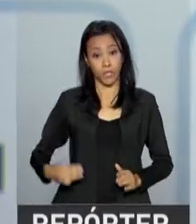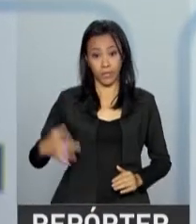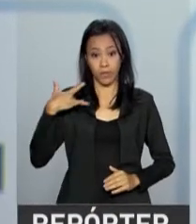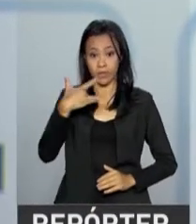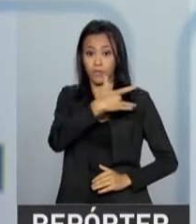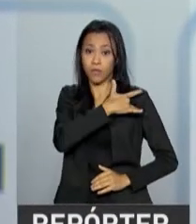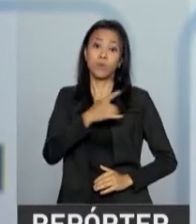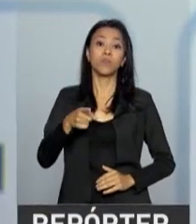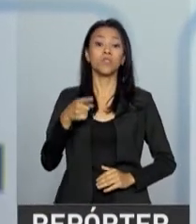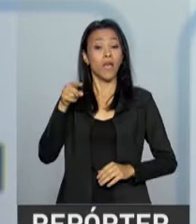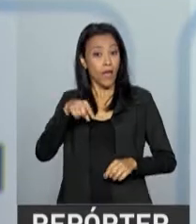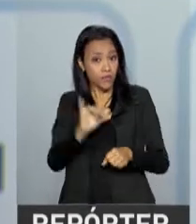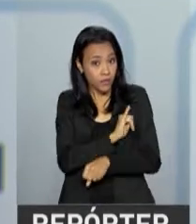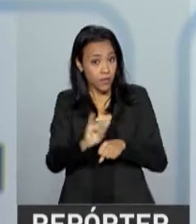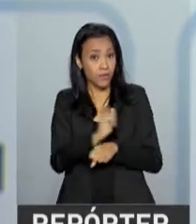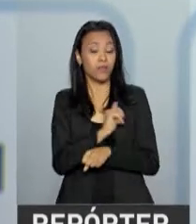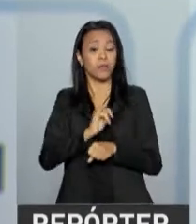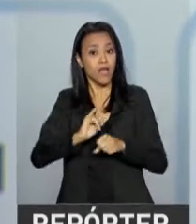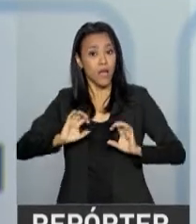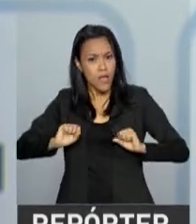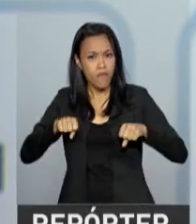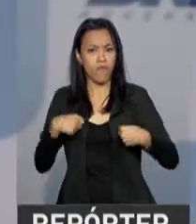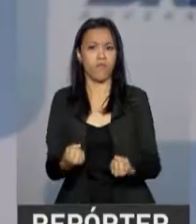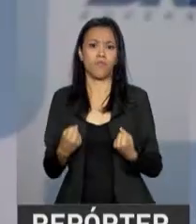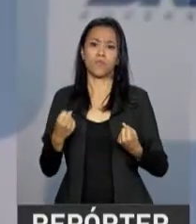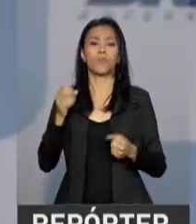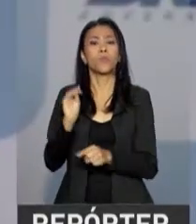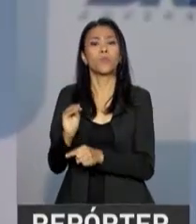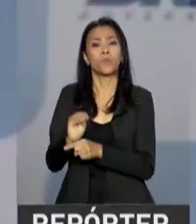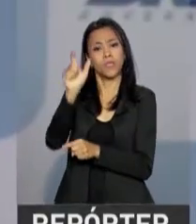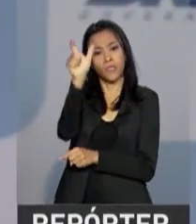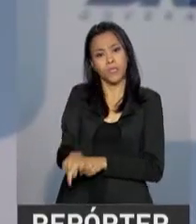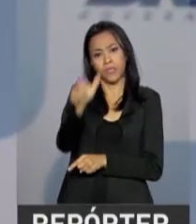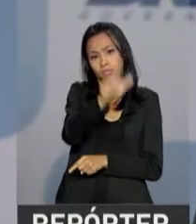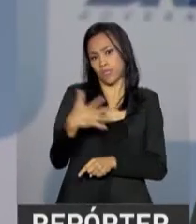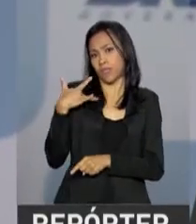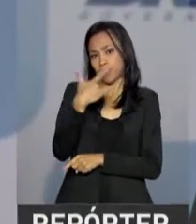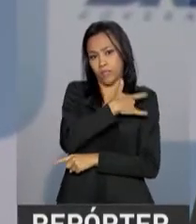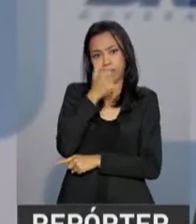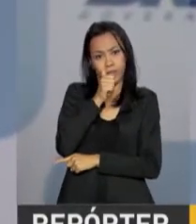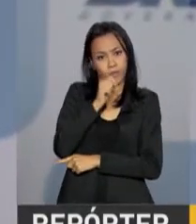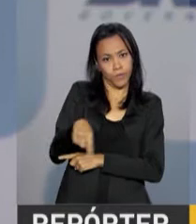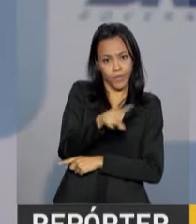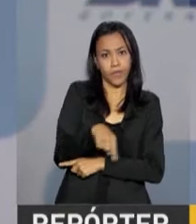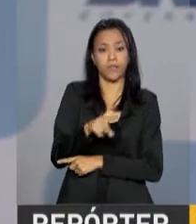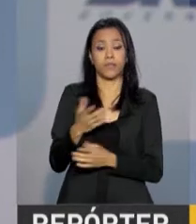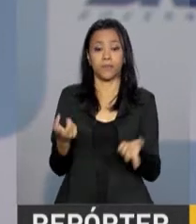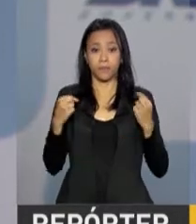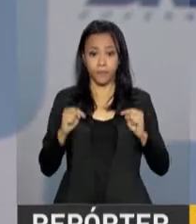o compromisso com a saúde integral das mulheres são uma demonstração evidentemente do nosso